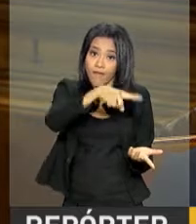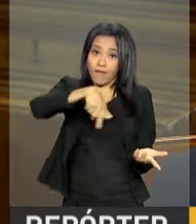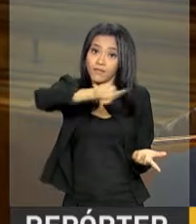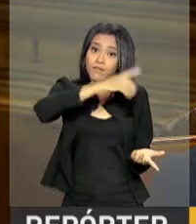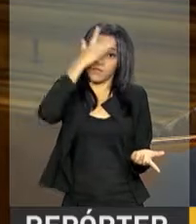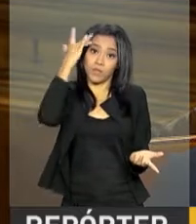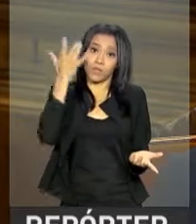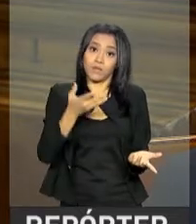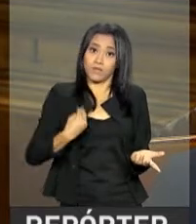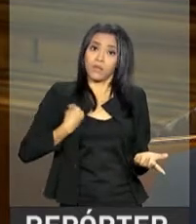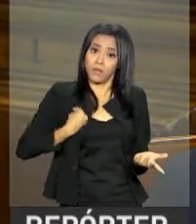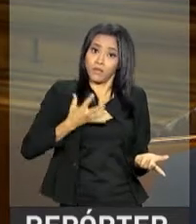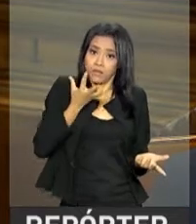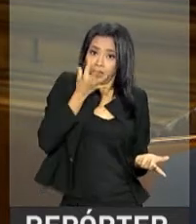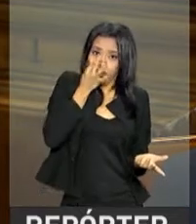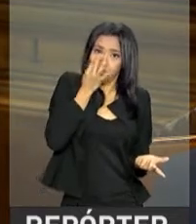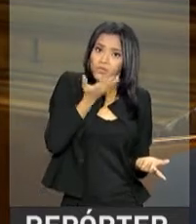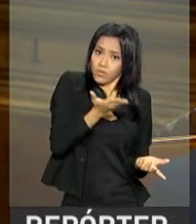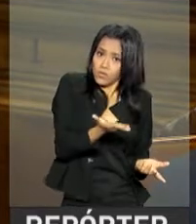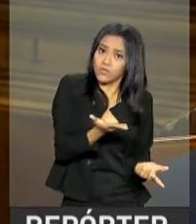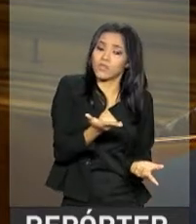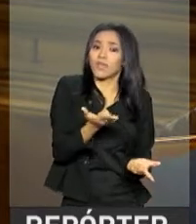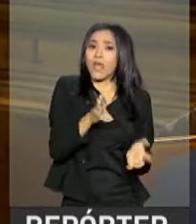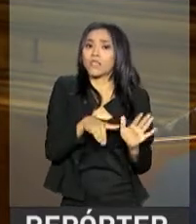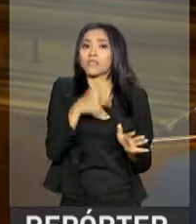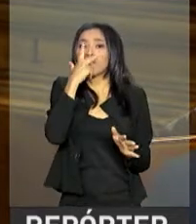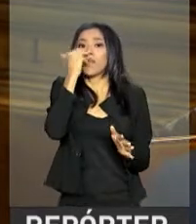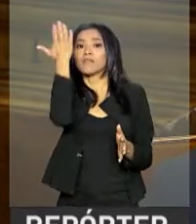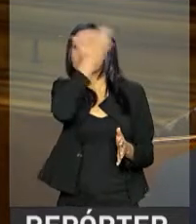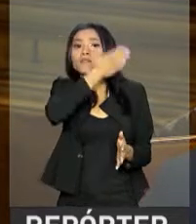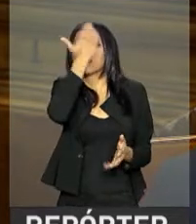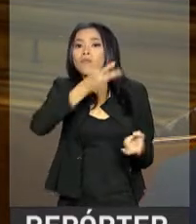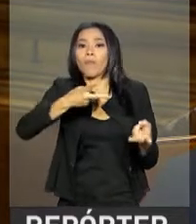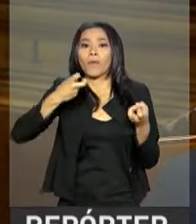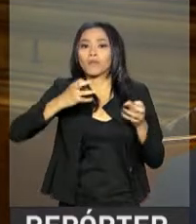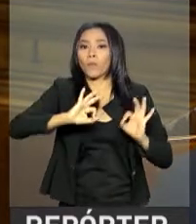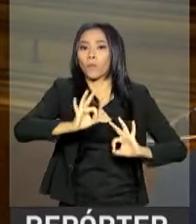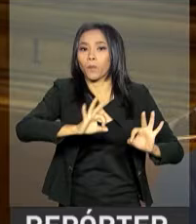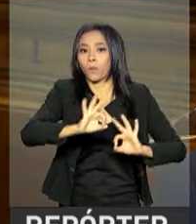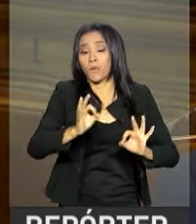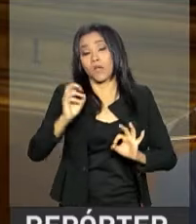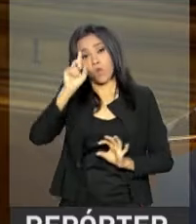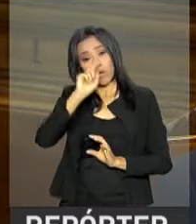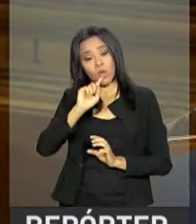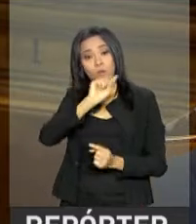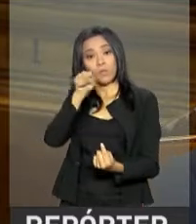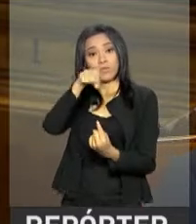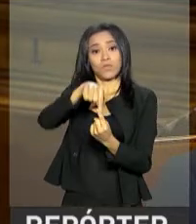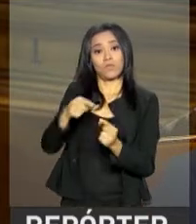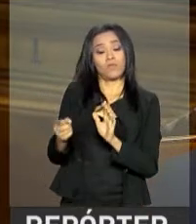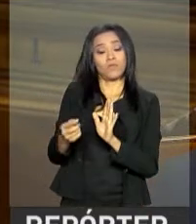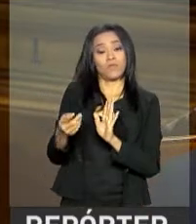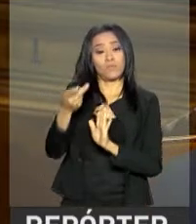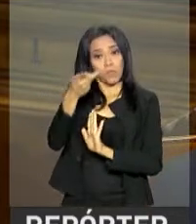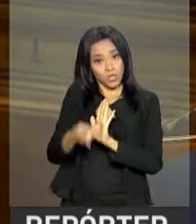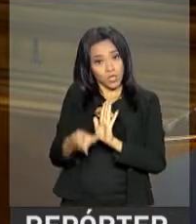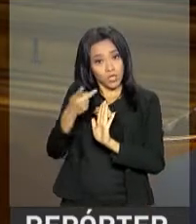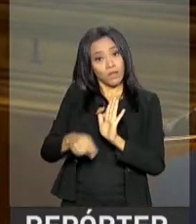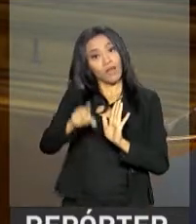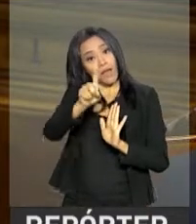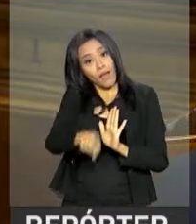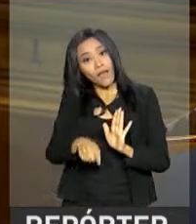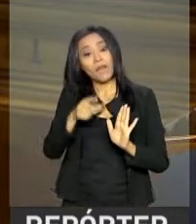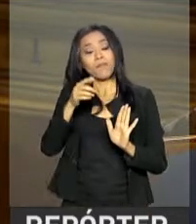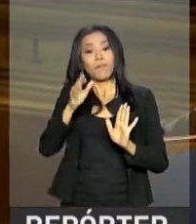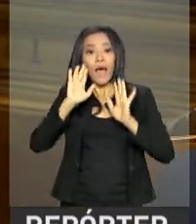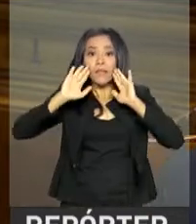pessoas existem, na verdade. Elas acabam se tornando invisíveis. E a ideia desse projeto é justamente dar uma maior visibilidade a essas